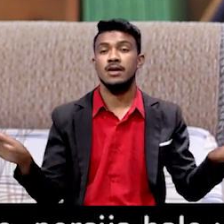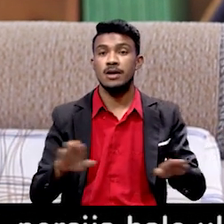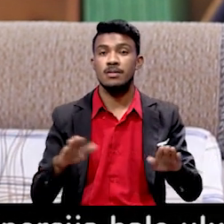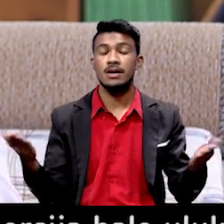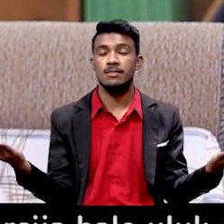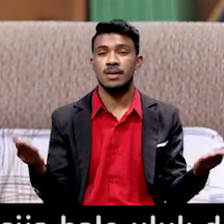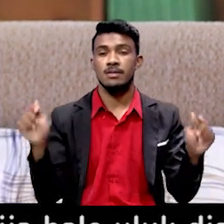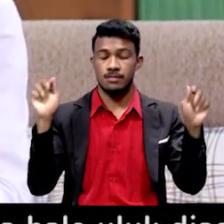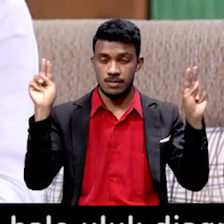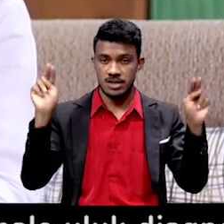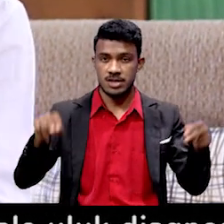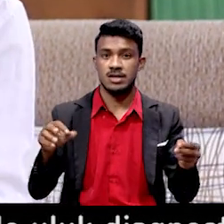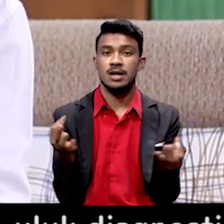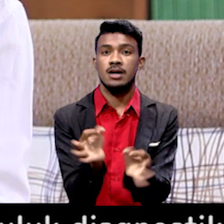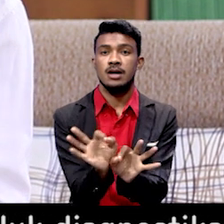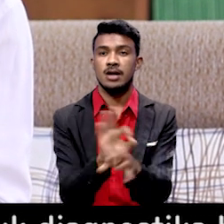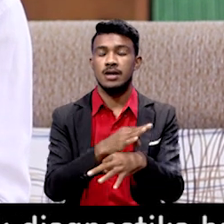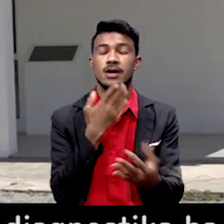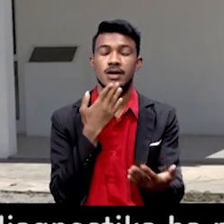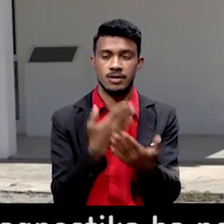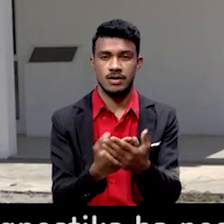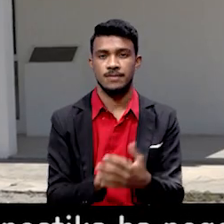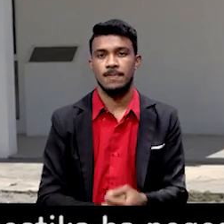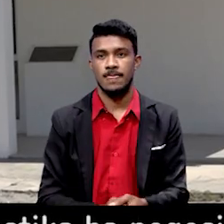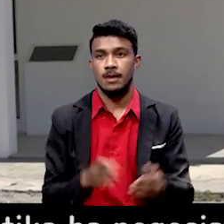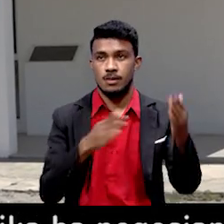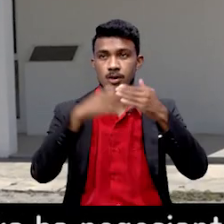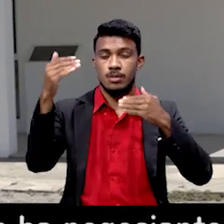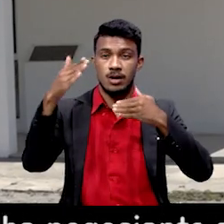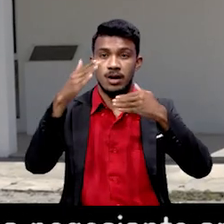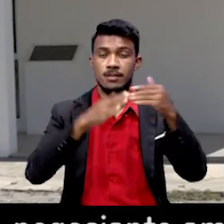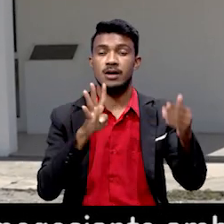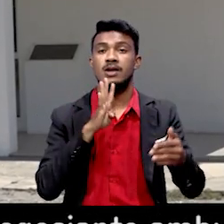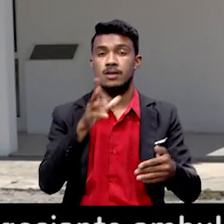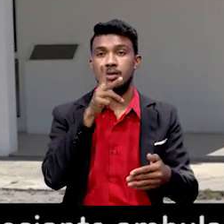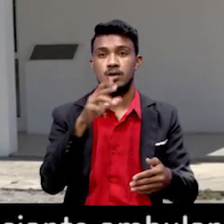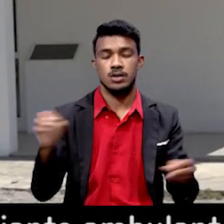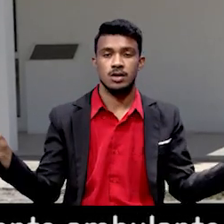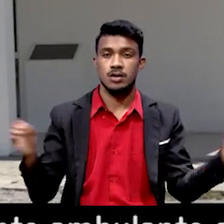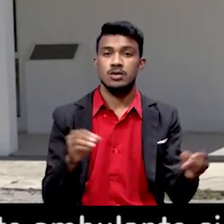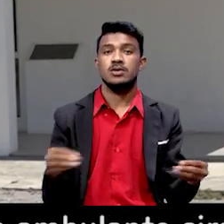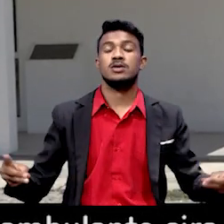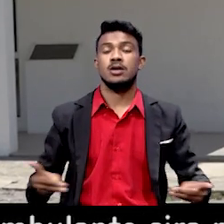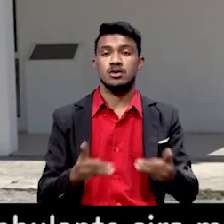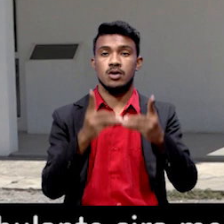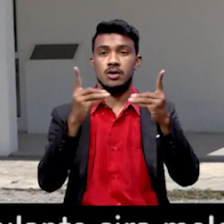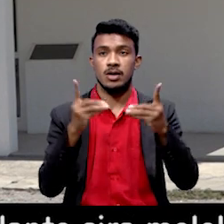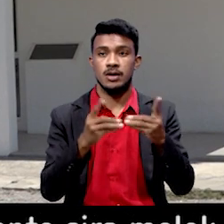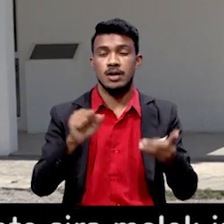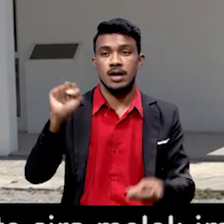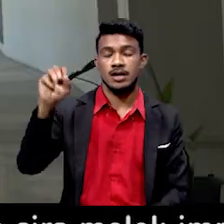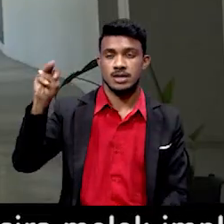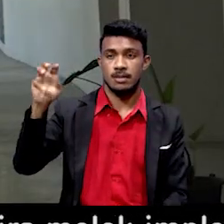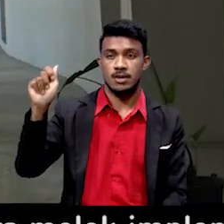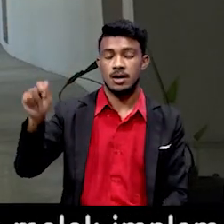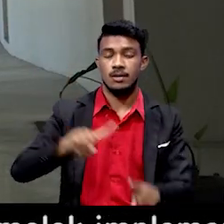quando bela dia, sai dia que lutam. Problema ali em português, la os assoro deite e a nível secundário,